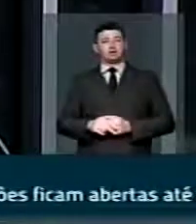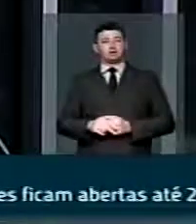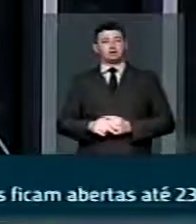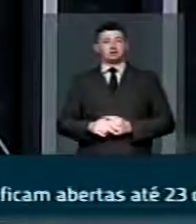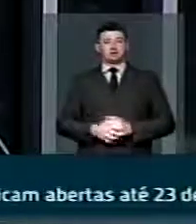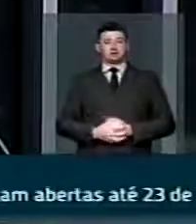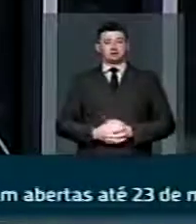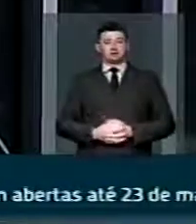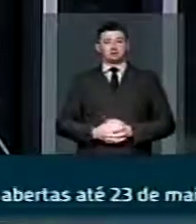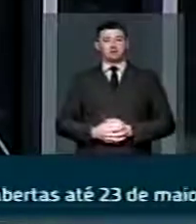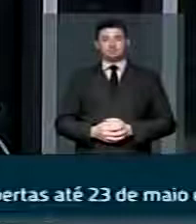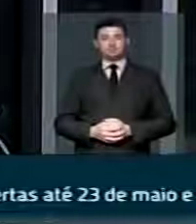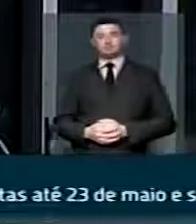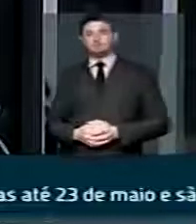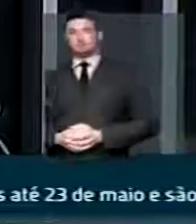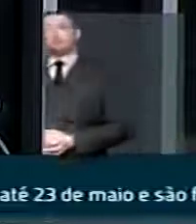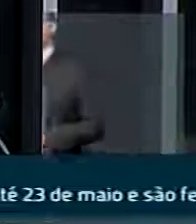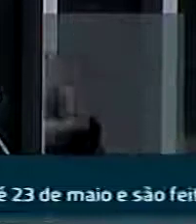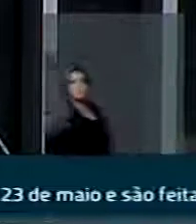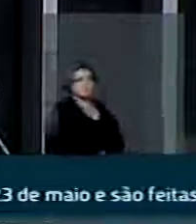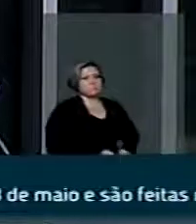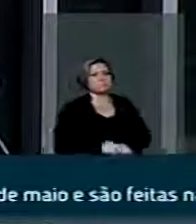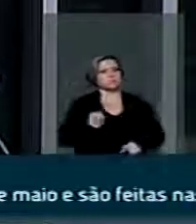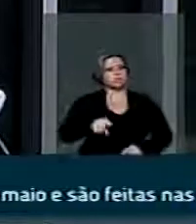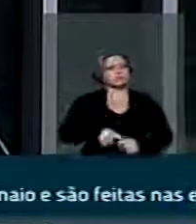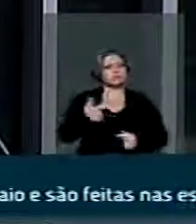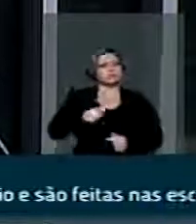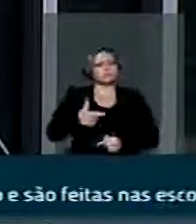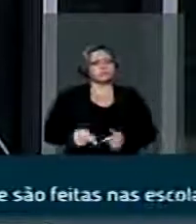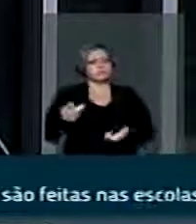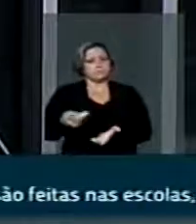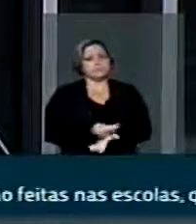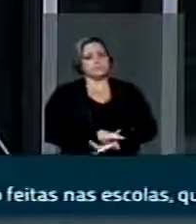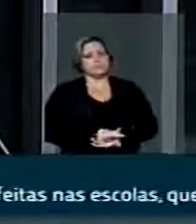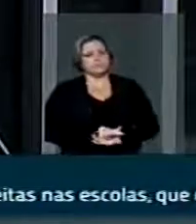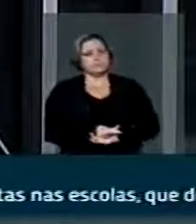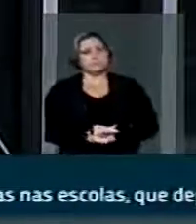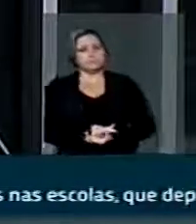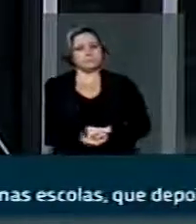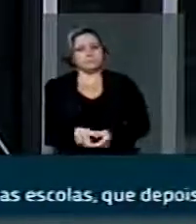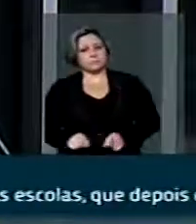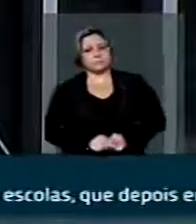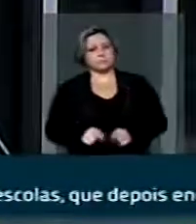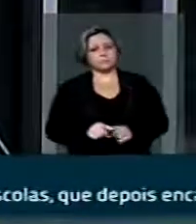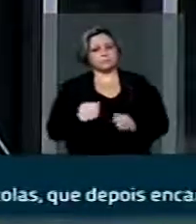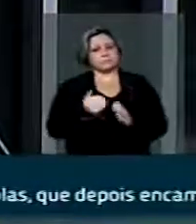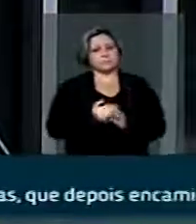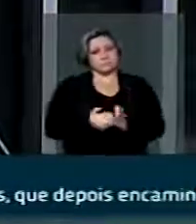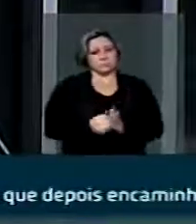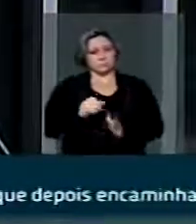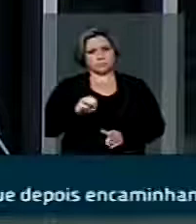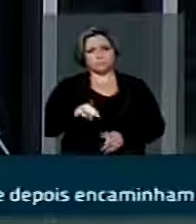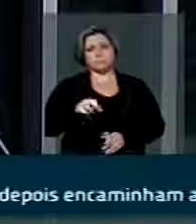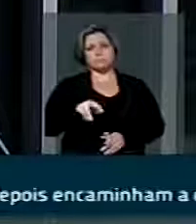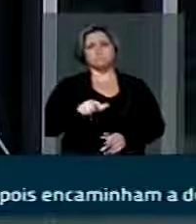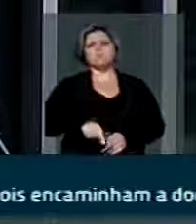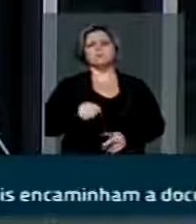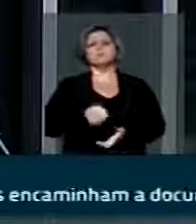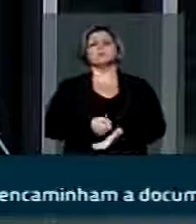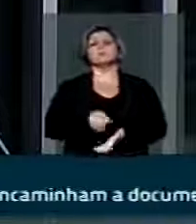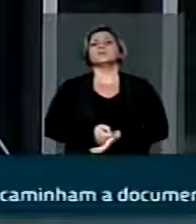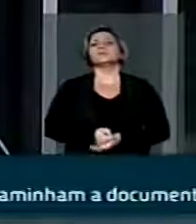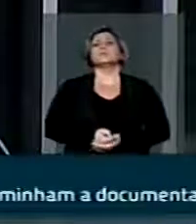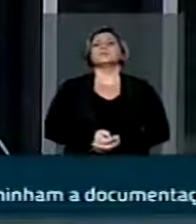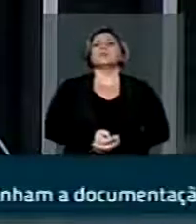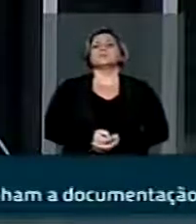sendo provável que o negócio talvez não tivesse acontecido. É que a cláusula Marlim impunha